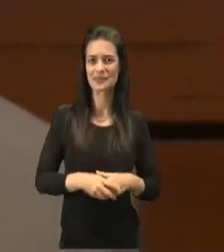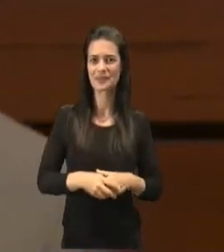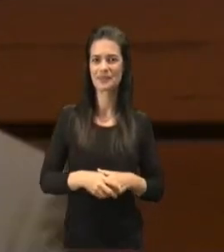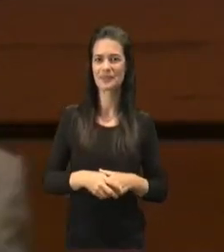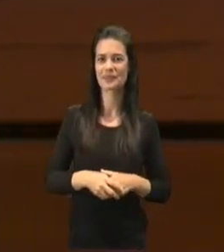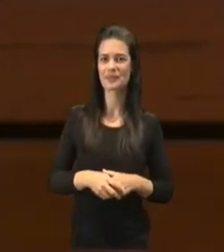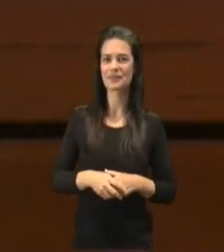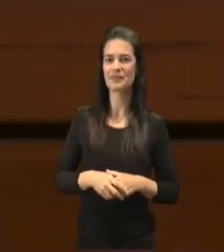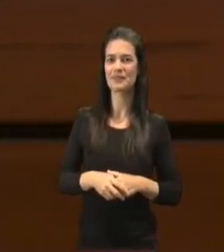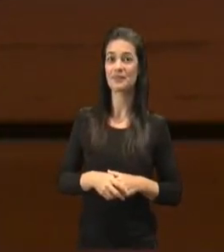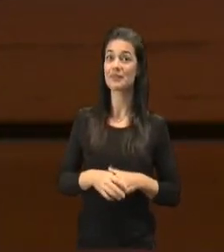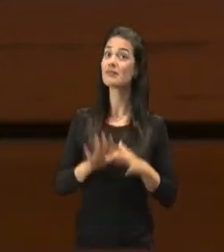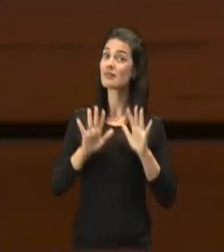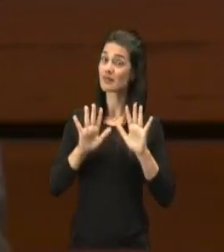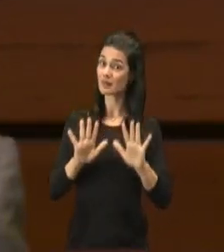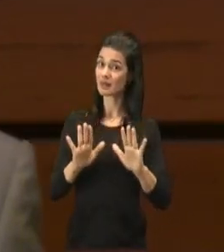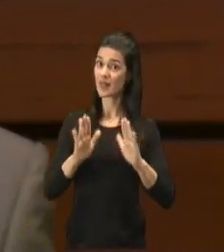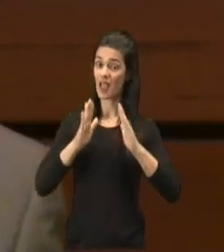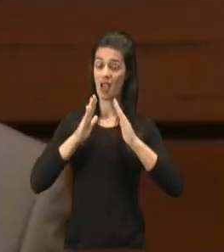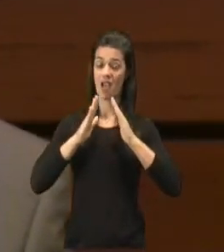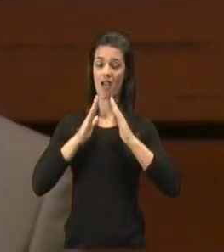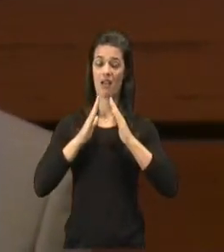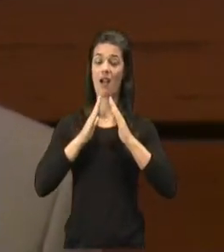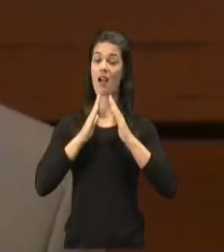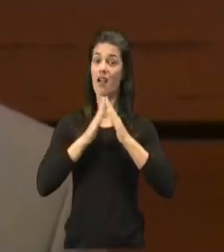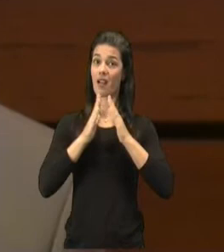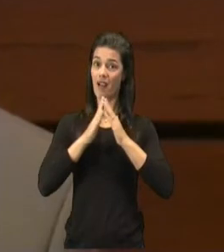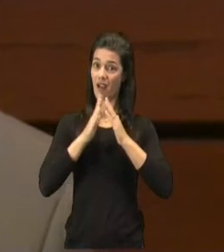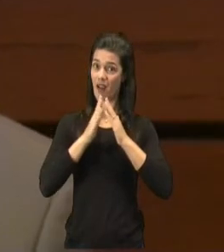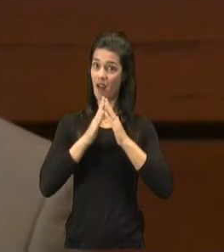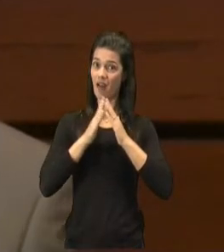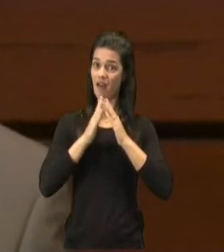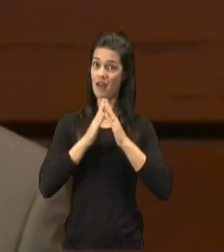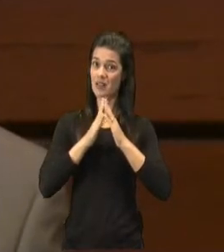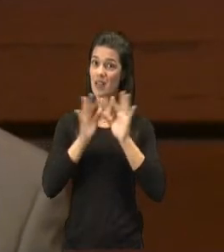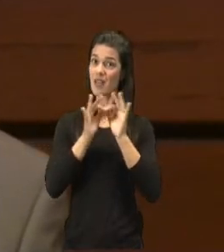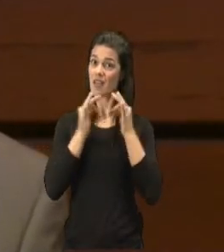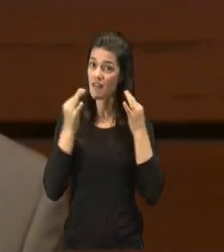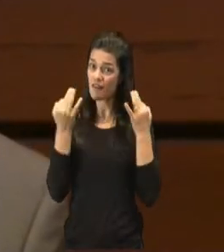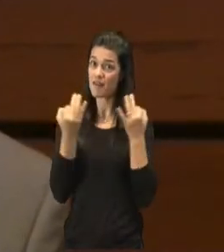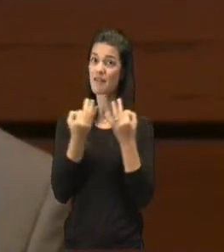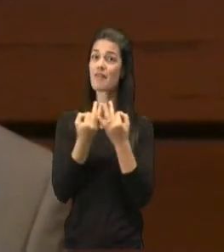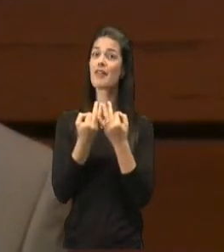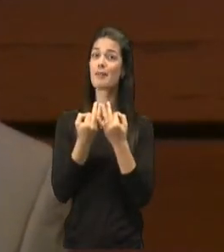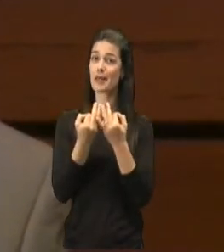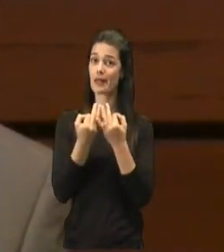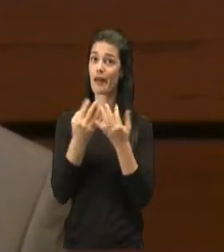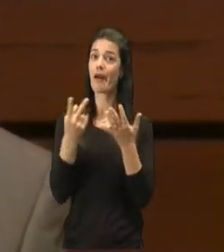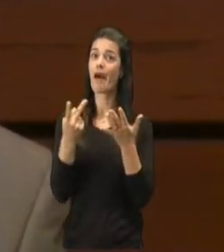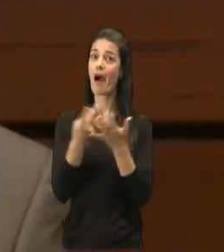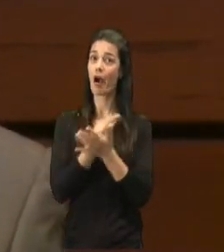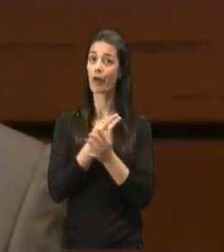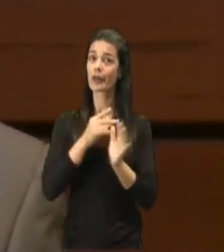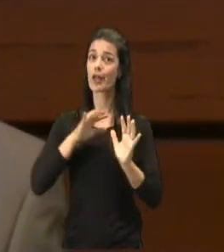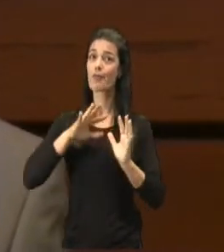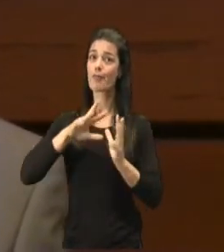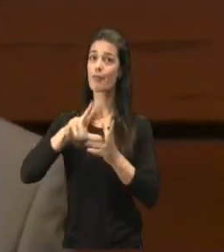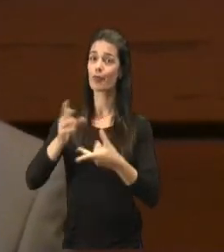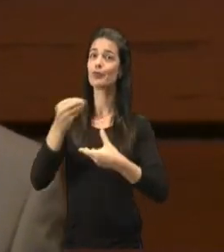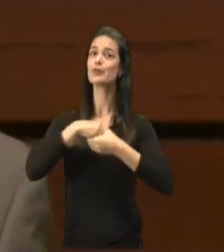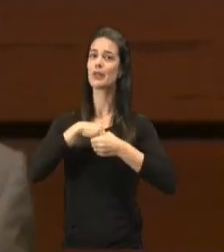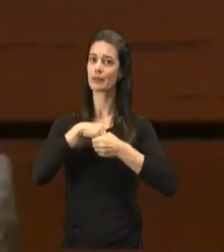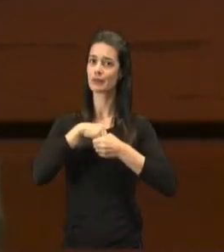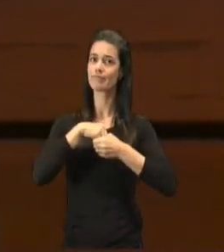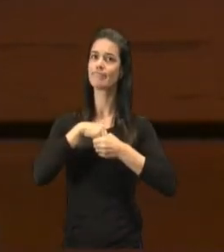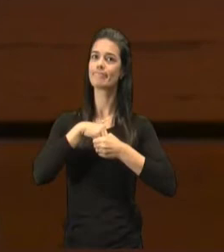A casa, em muitos lares, de fato, ela tem sido tomada pelo mundo,